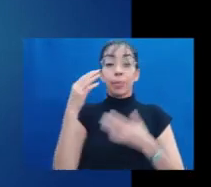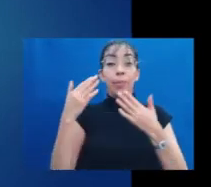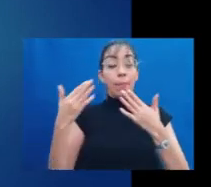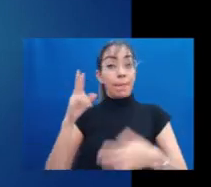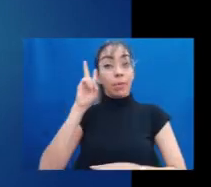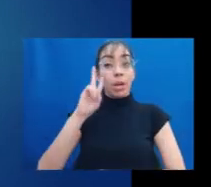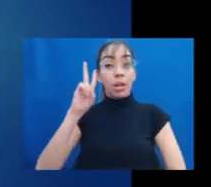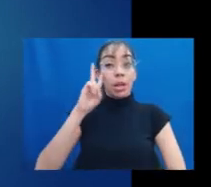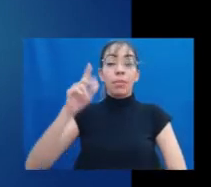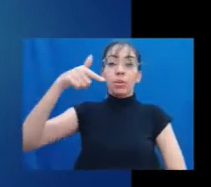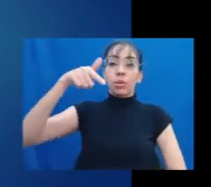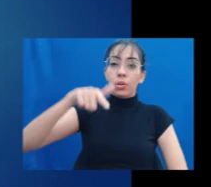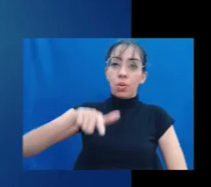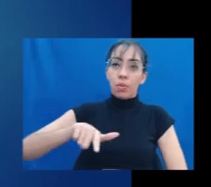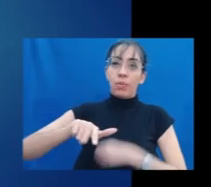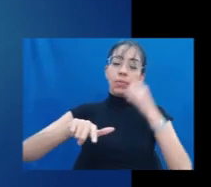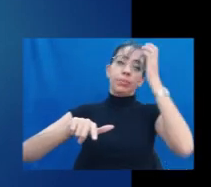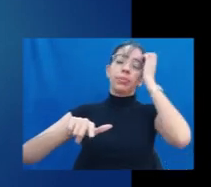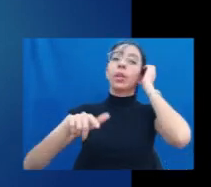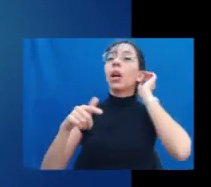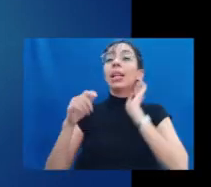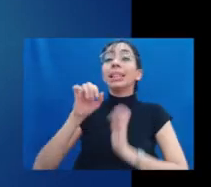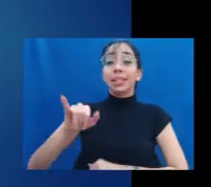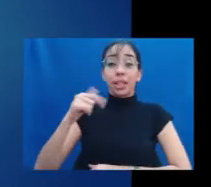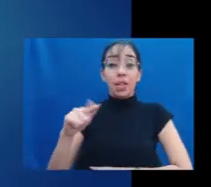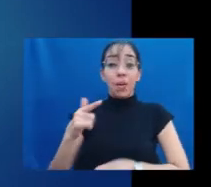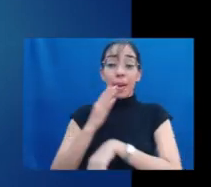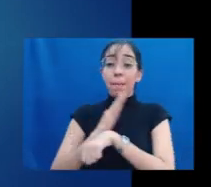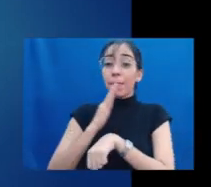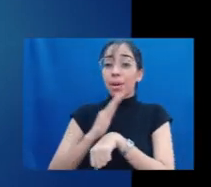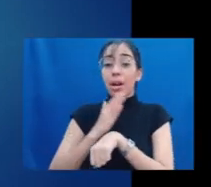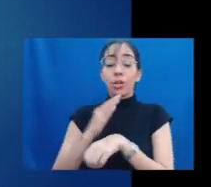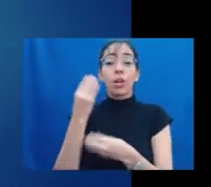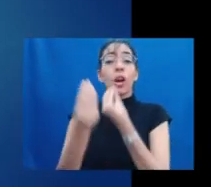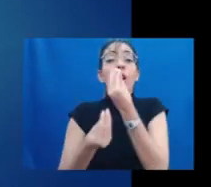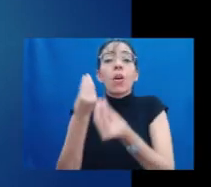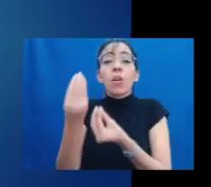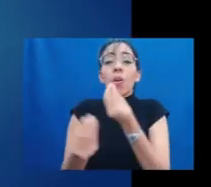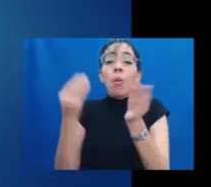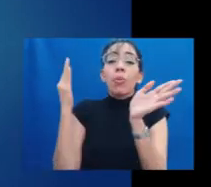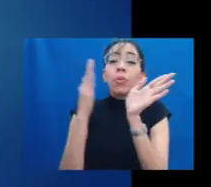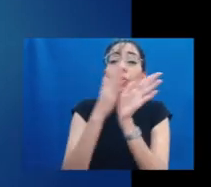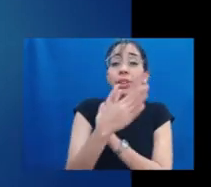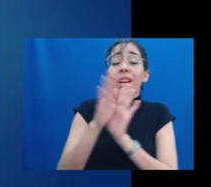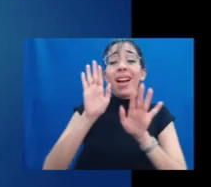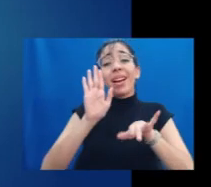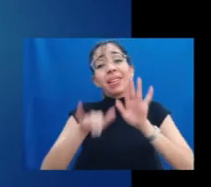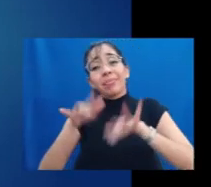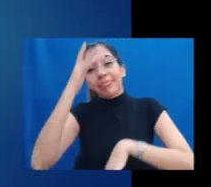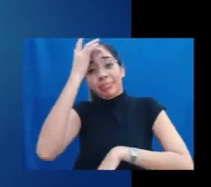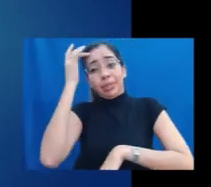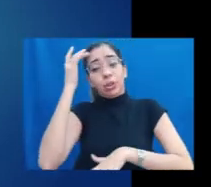história. Então, gente, ressaltando que, né, não há esse treinamento de rotas de fuga, as pessoas